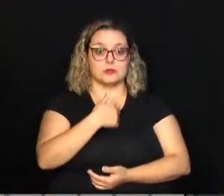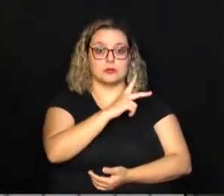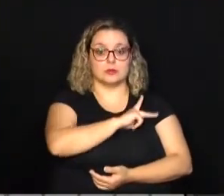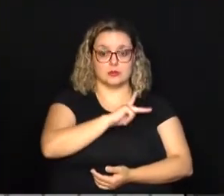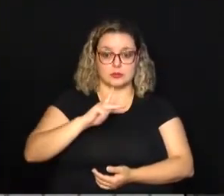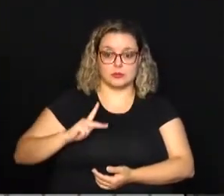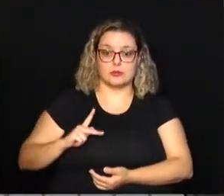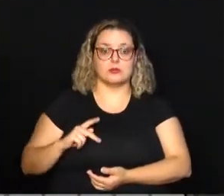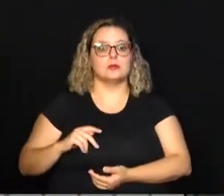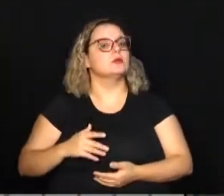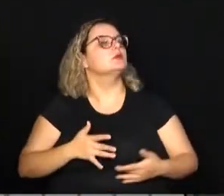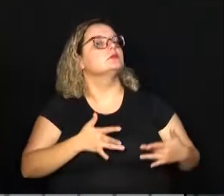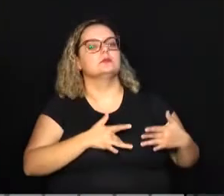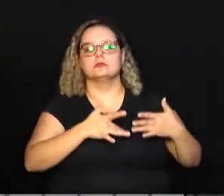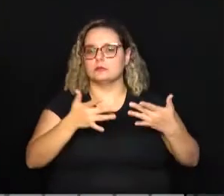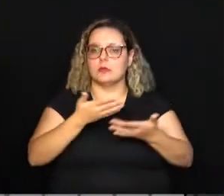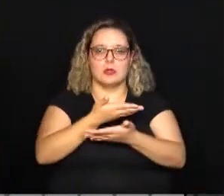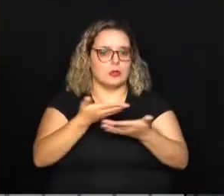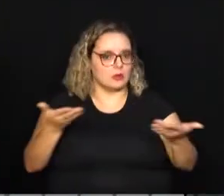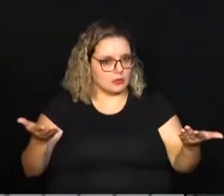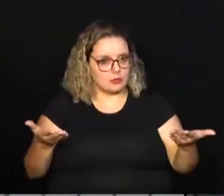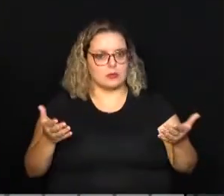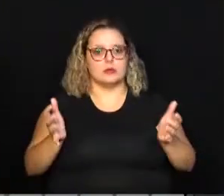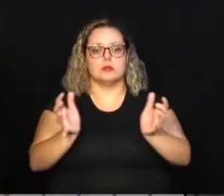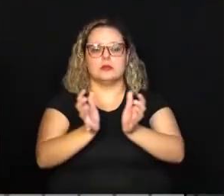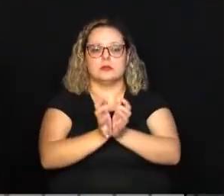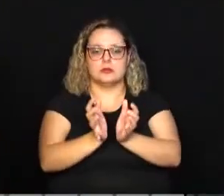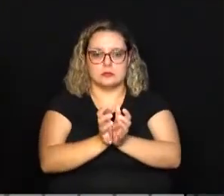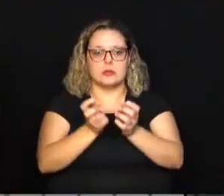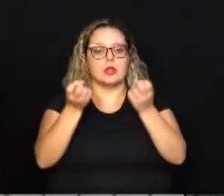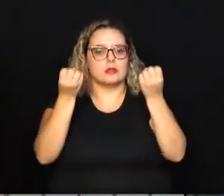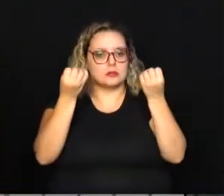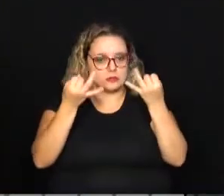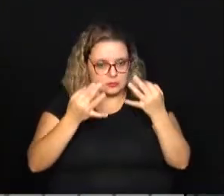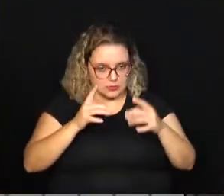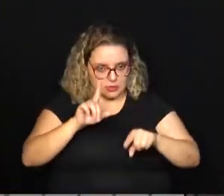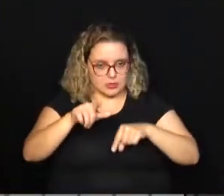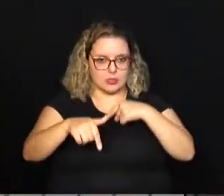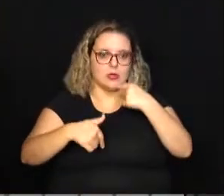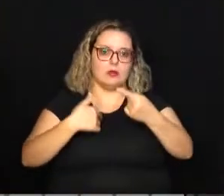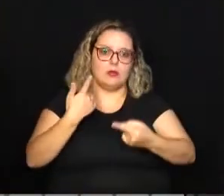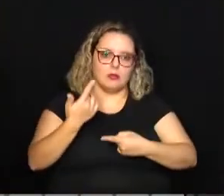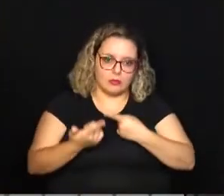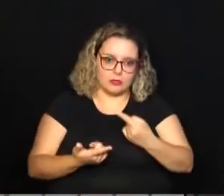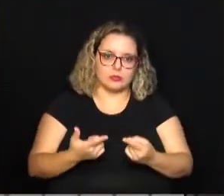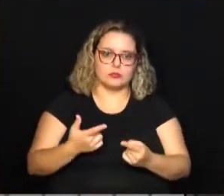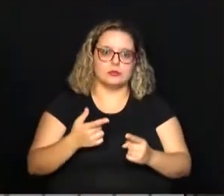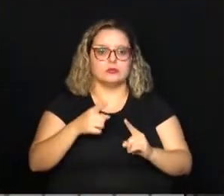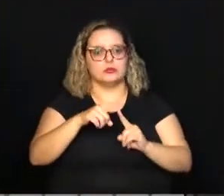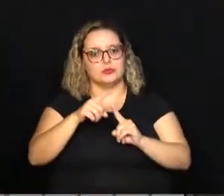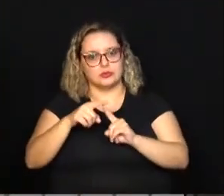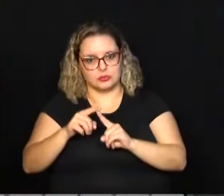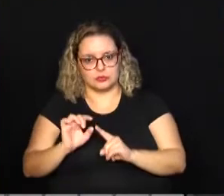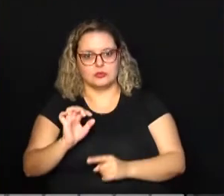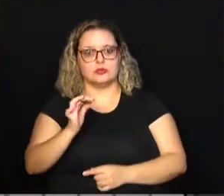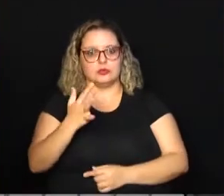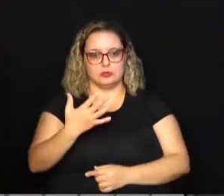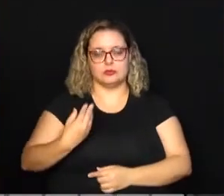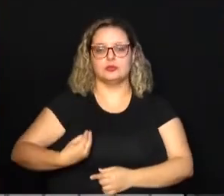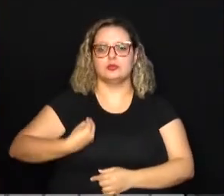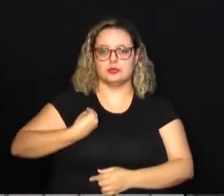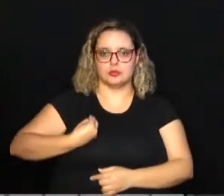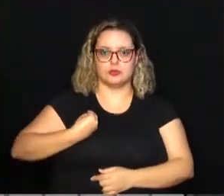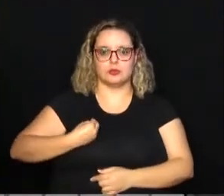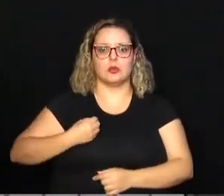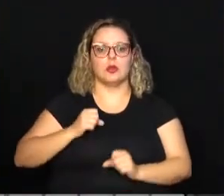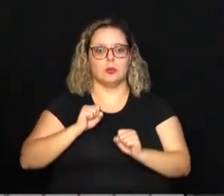se colocará à disposição dessa comissão para que outras situações como essa possam ser vivenciadas, o que ele